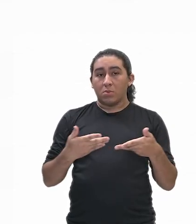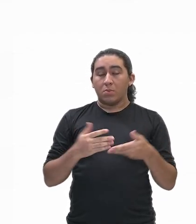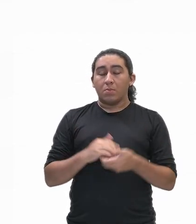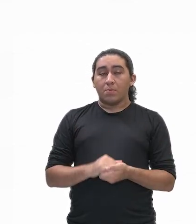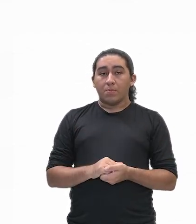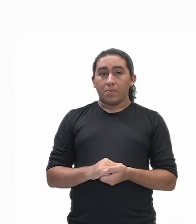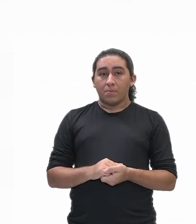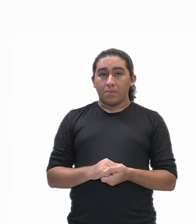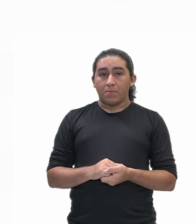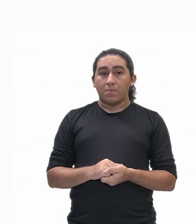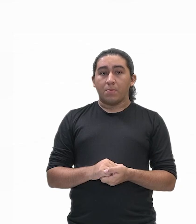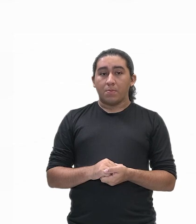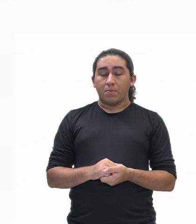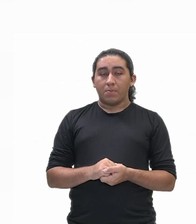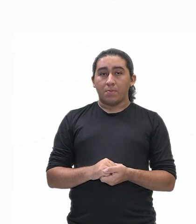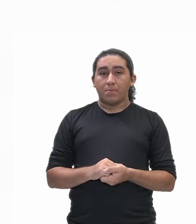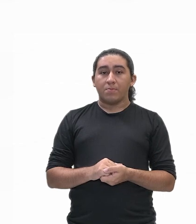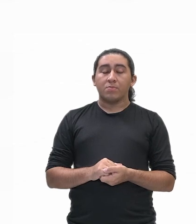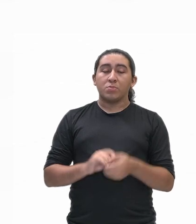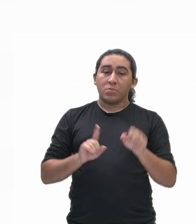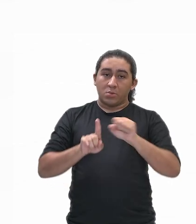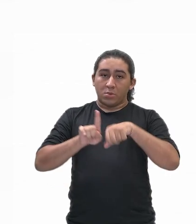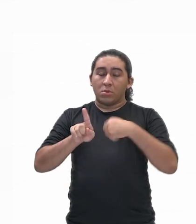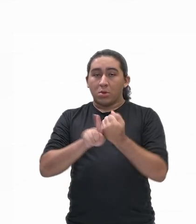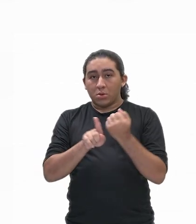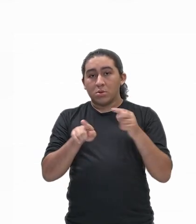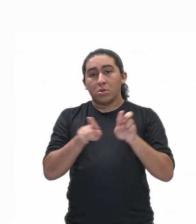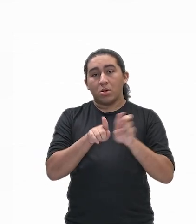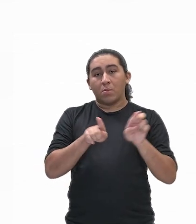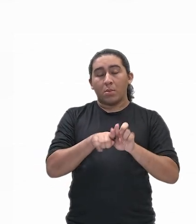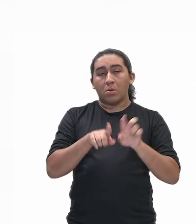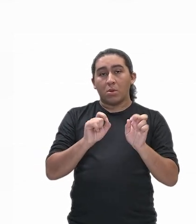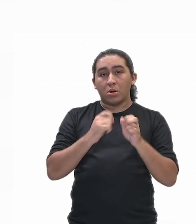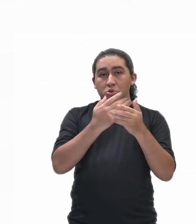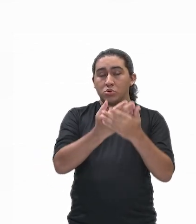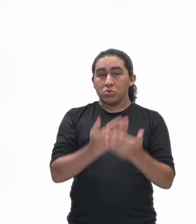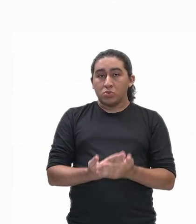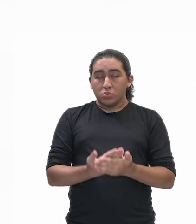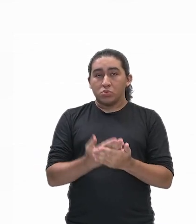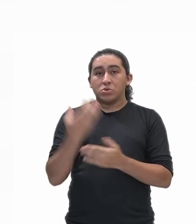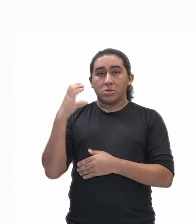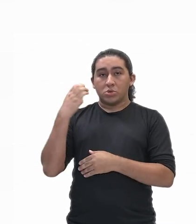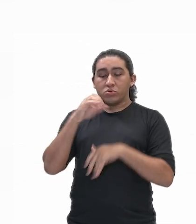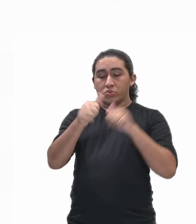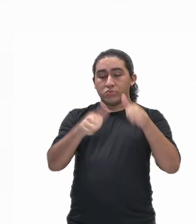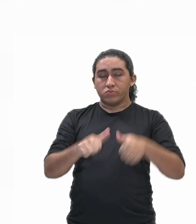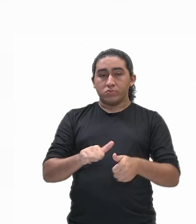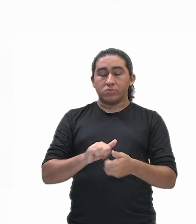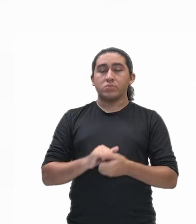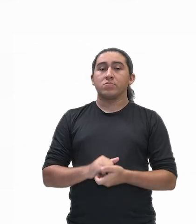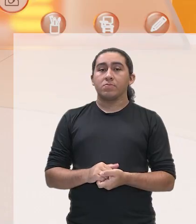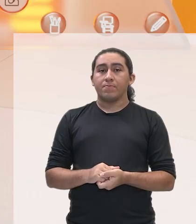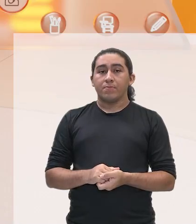Como detalhamento, nós temos a sociedade como objeto de estudo